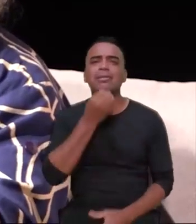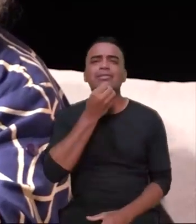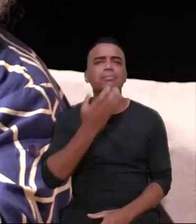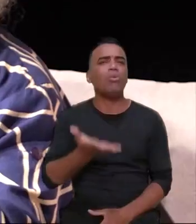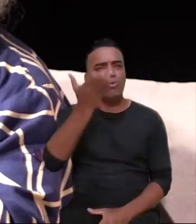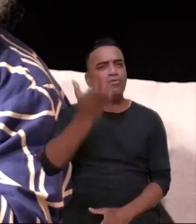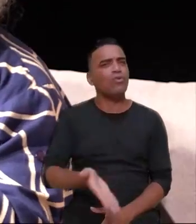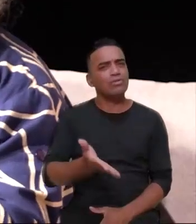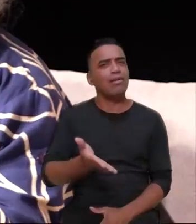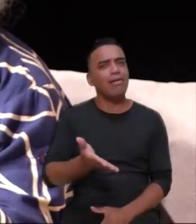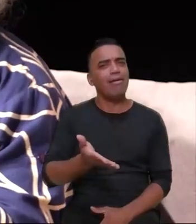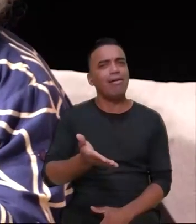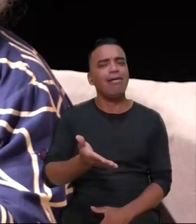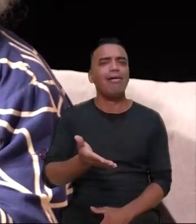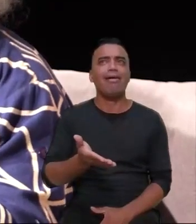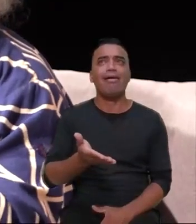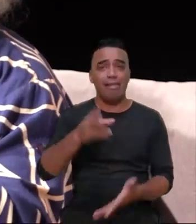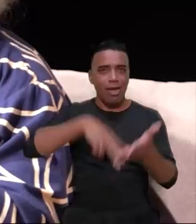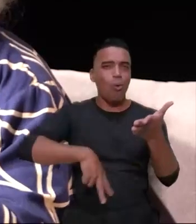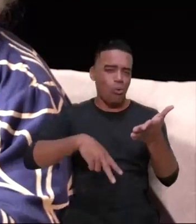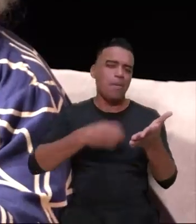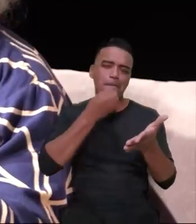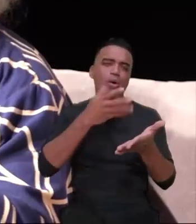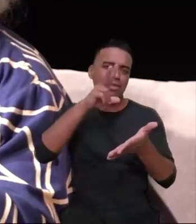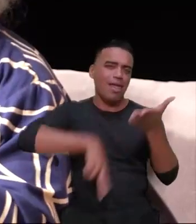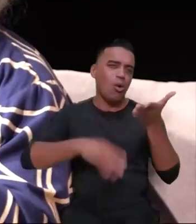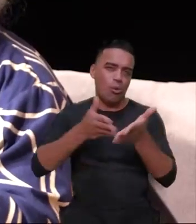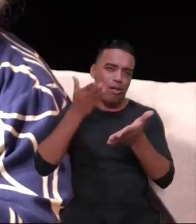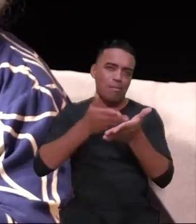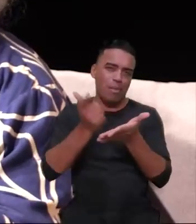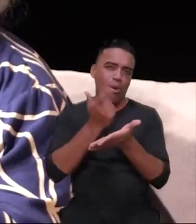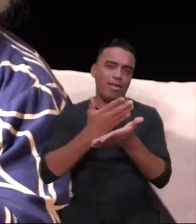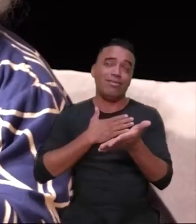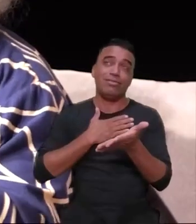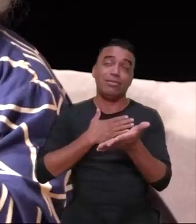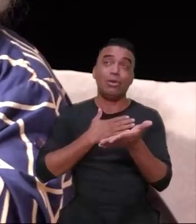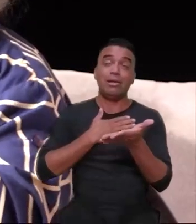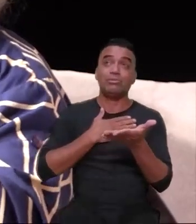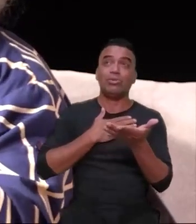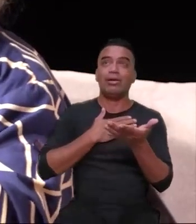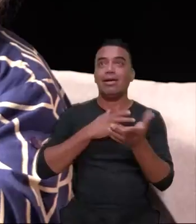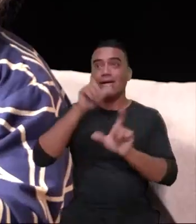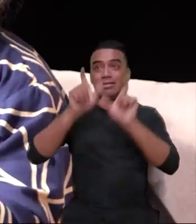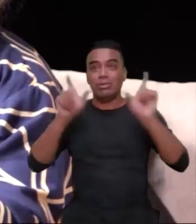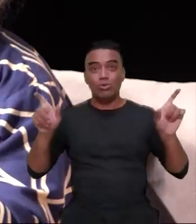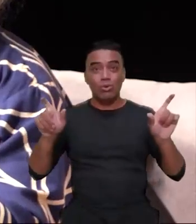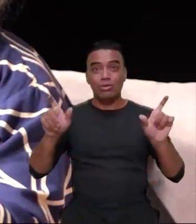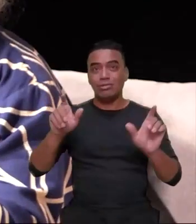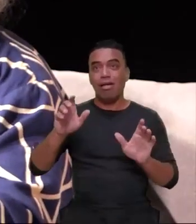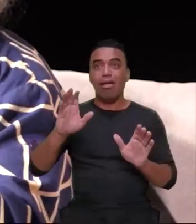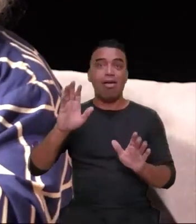que você leu, porque mesmo os sujeitos que não são